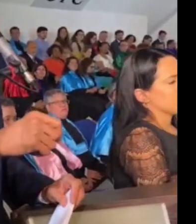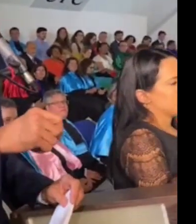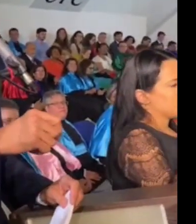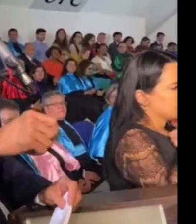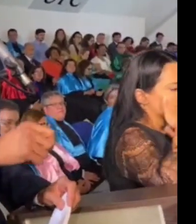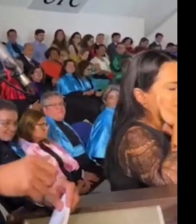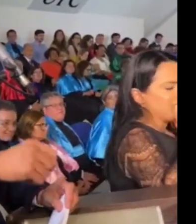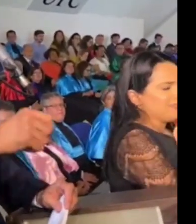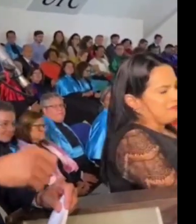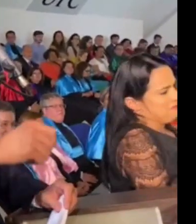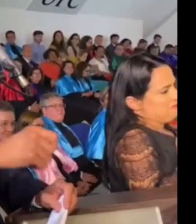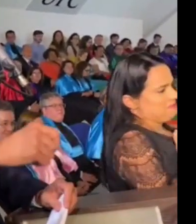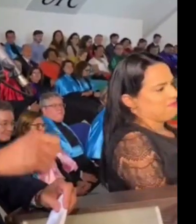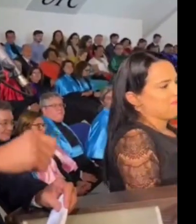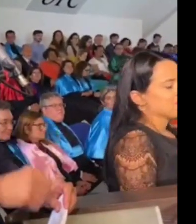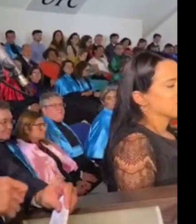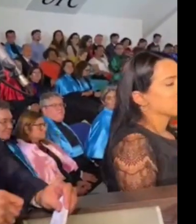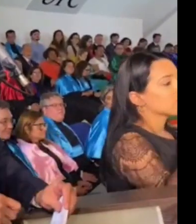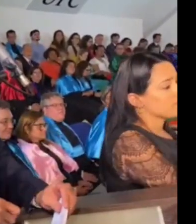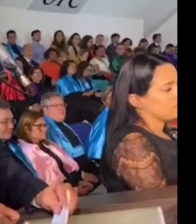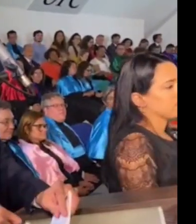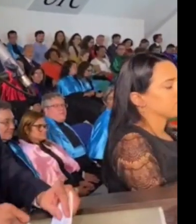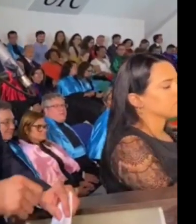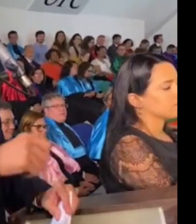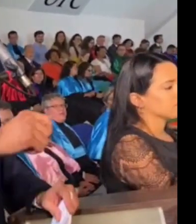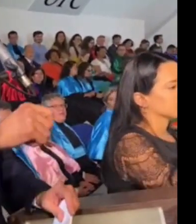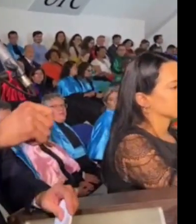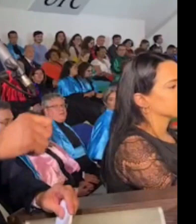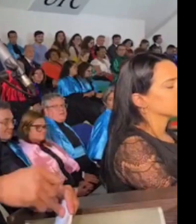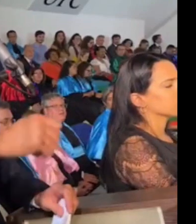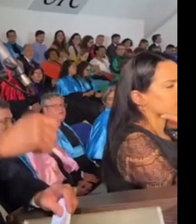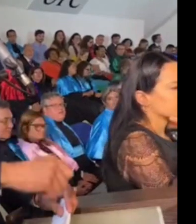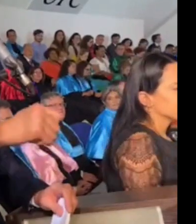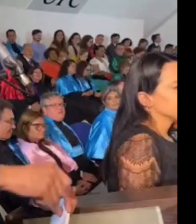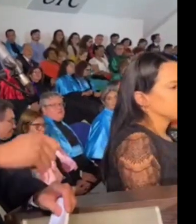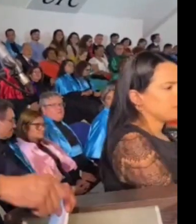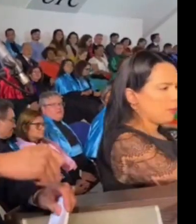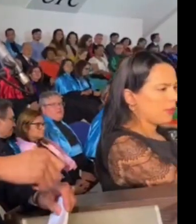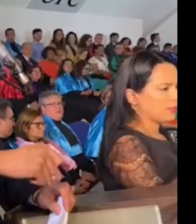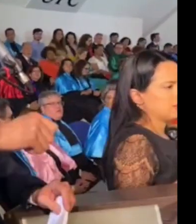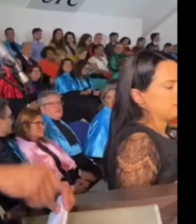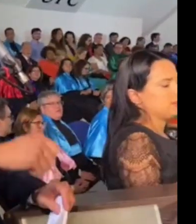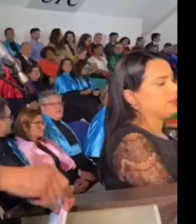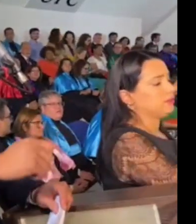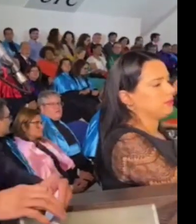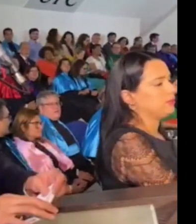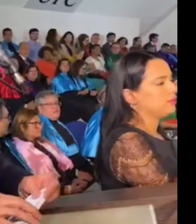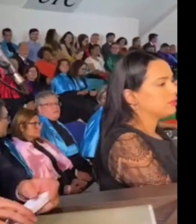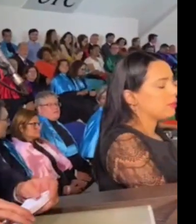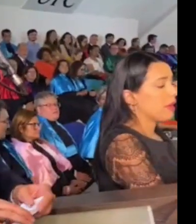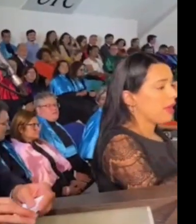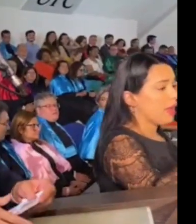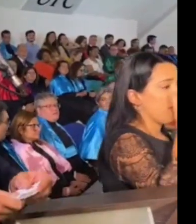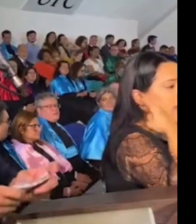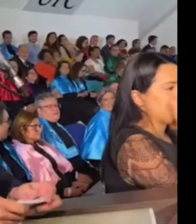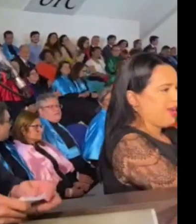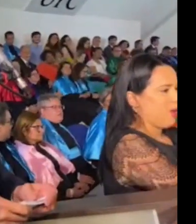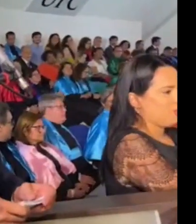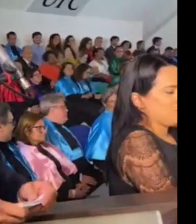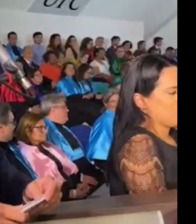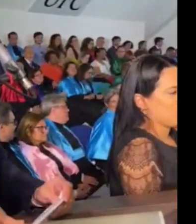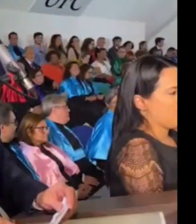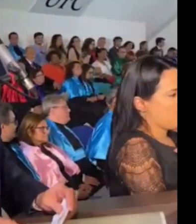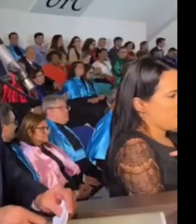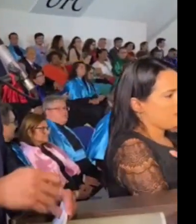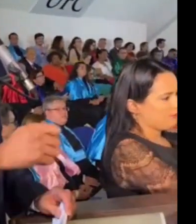a Universidade Federal de Ceará pode contar com o presidente Lula, que a universidade pode contar com o ex-egresso dessa casa, do